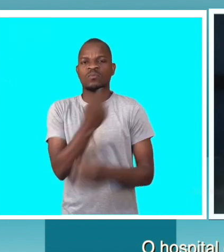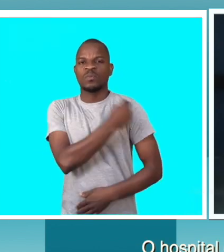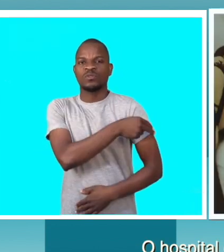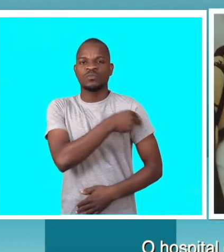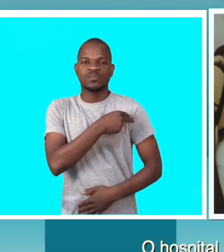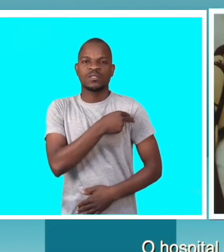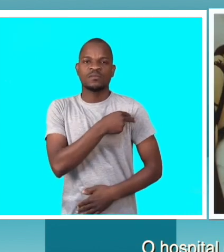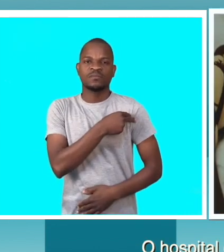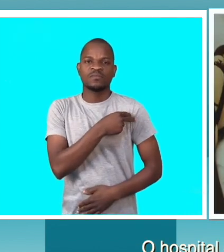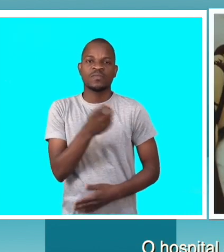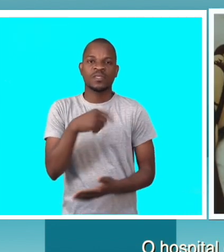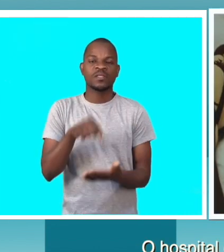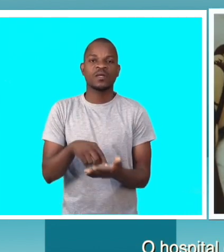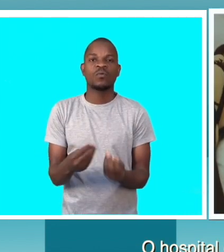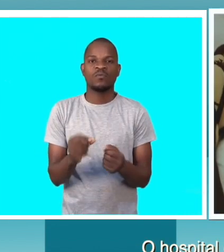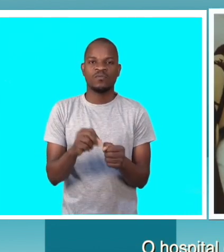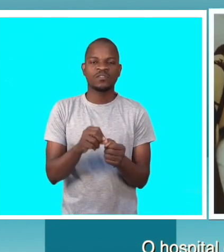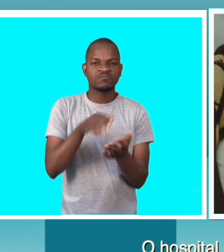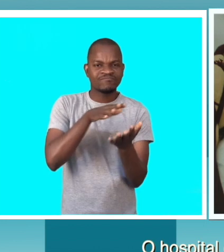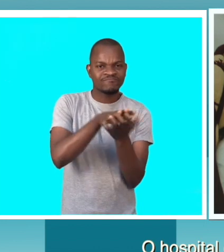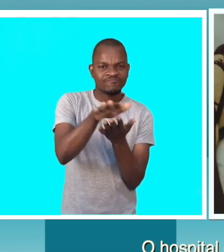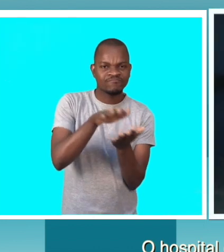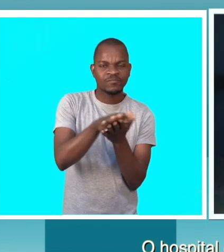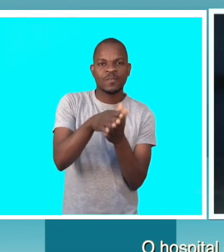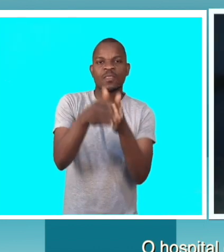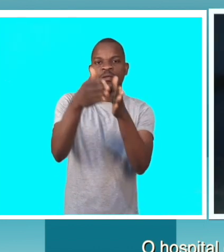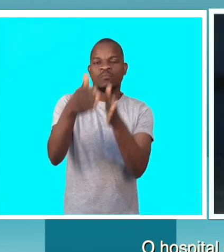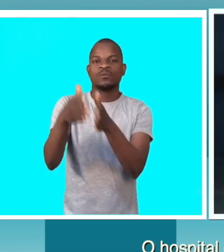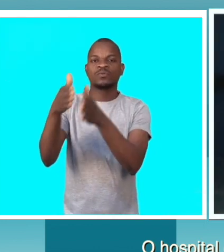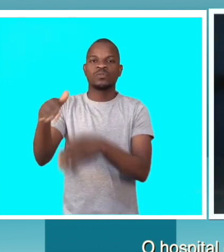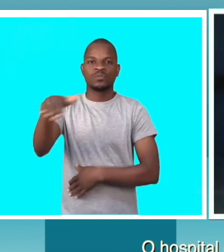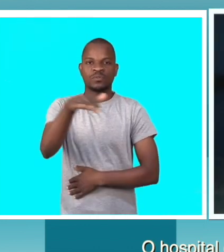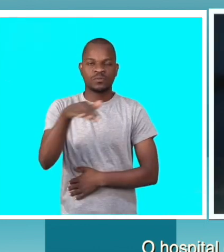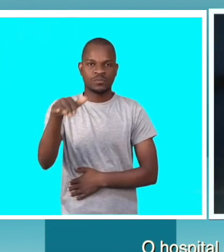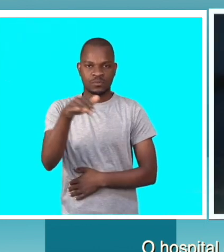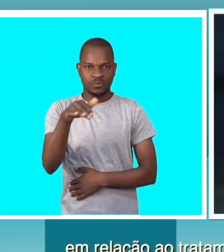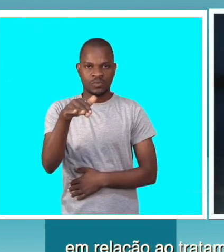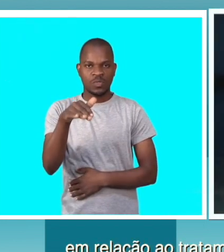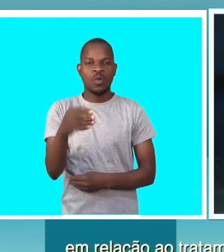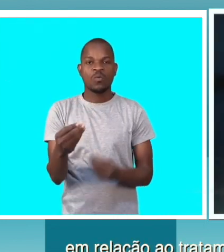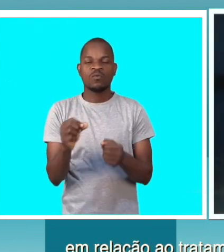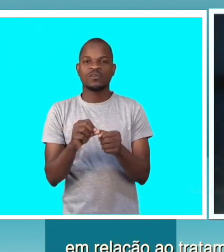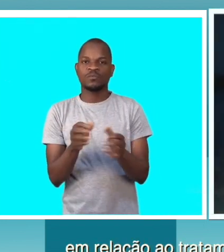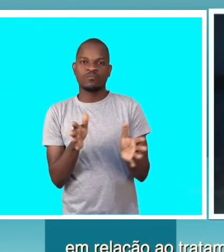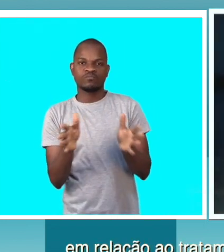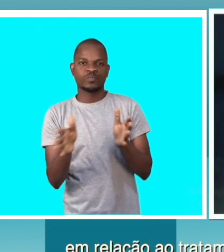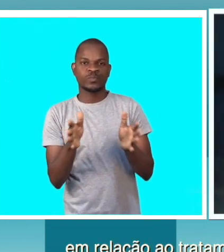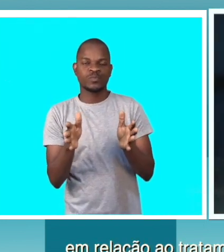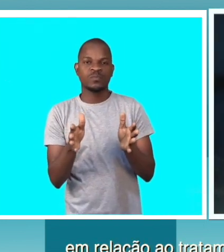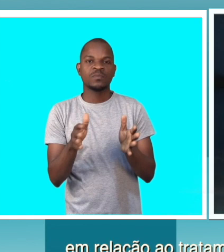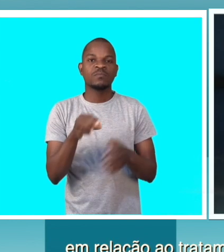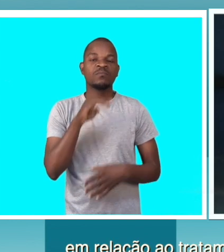afastar esses ruídos que às vezes nas comunidades têm vindo a falar em relação ao tratamento